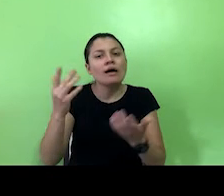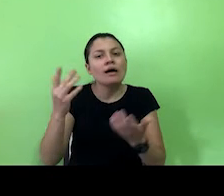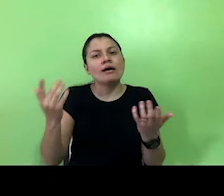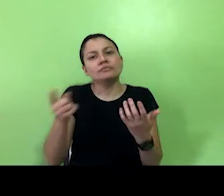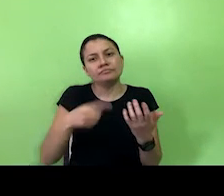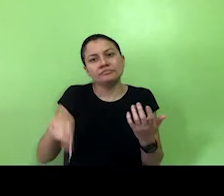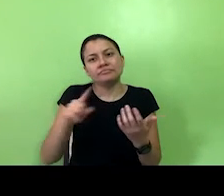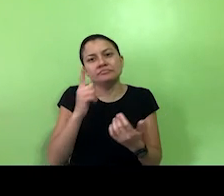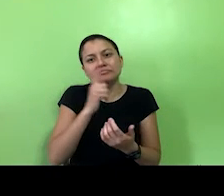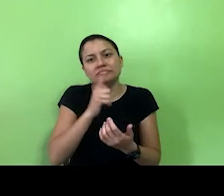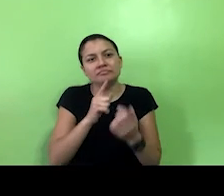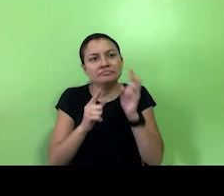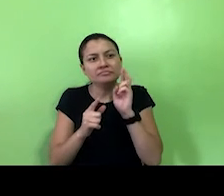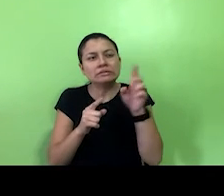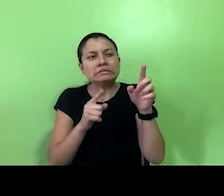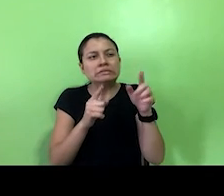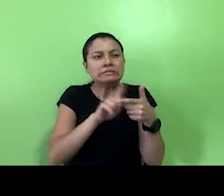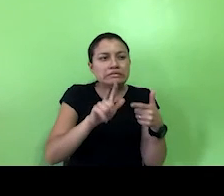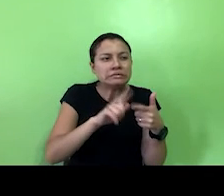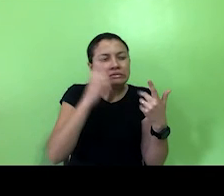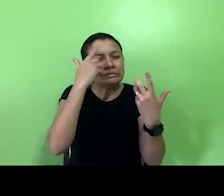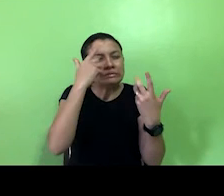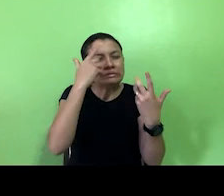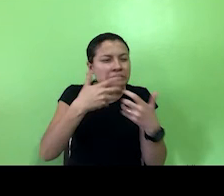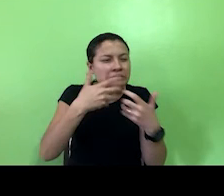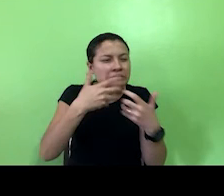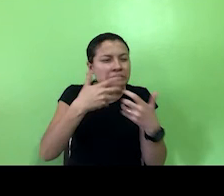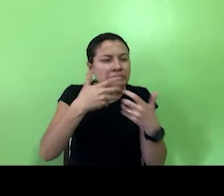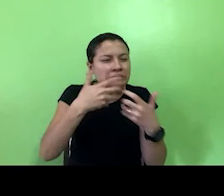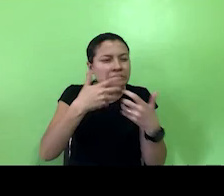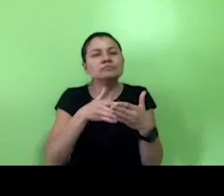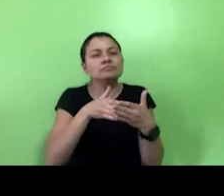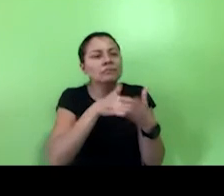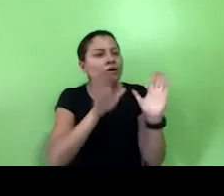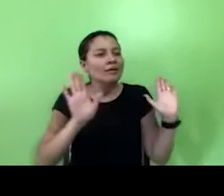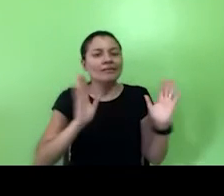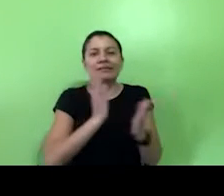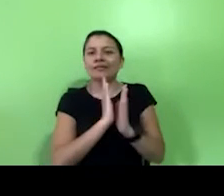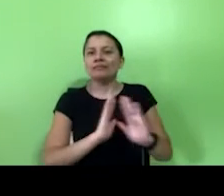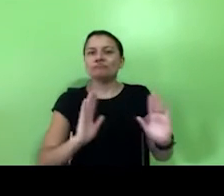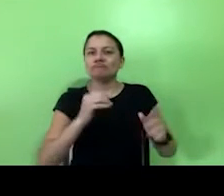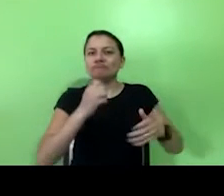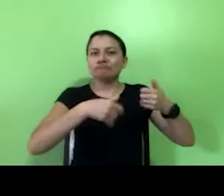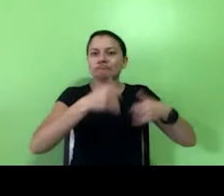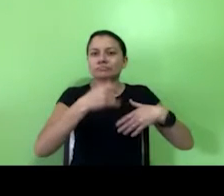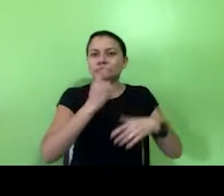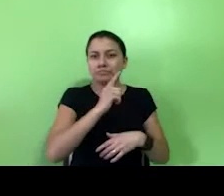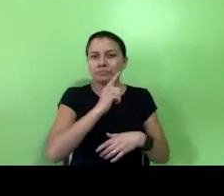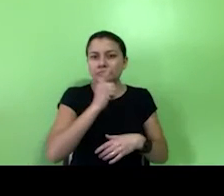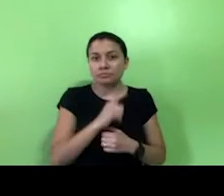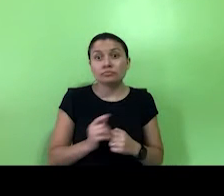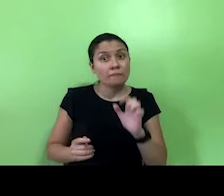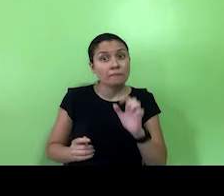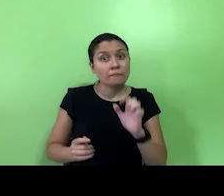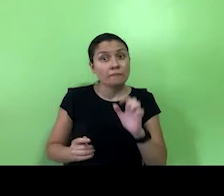alguma daquelas camadas cognitivas de barreira de comunicação. Mesmo assim, a gente ainda tinha um esforço